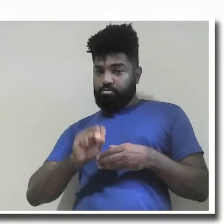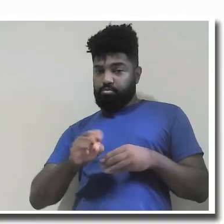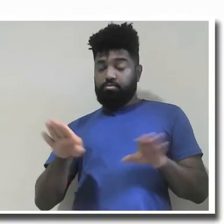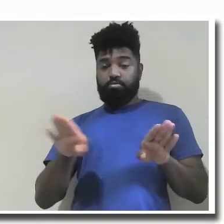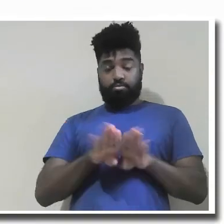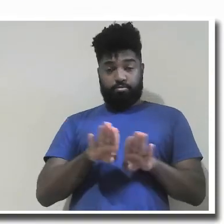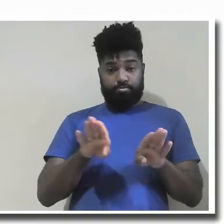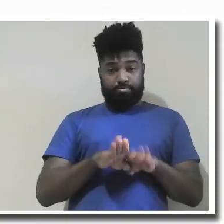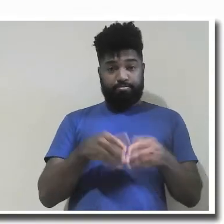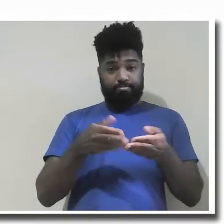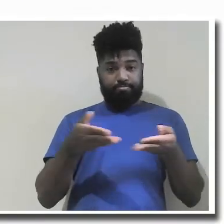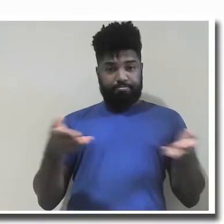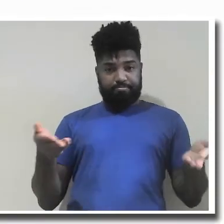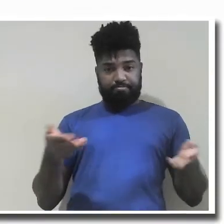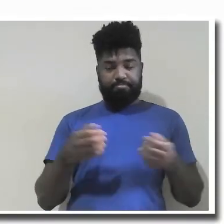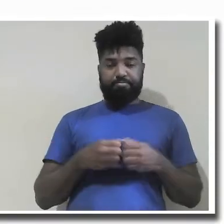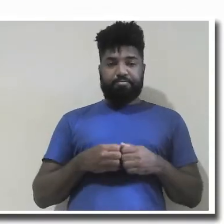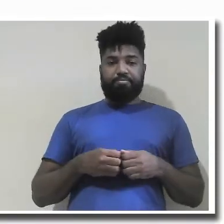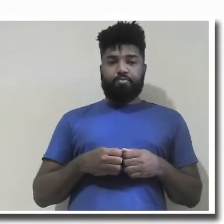caso,